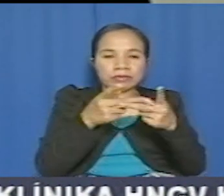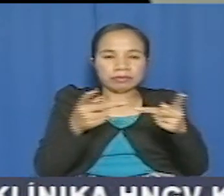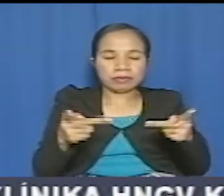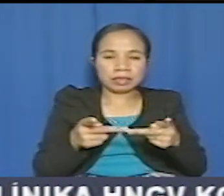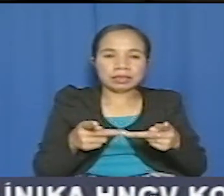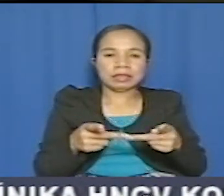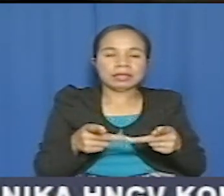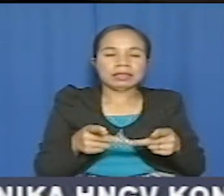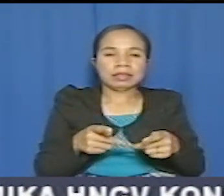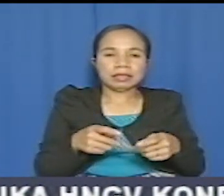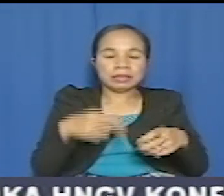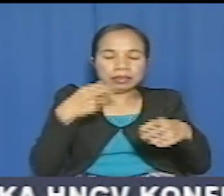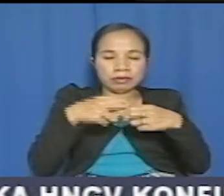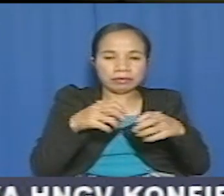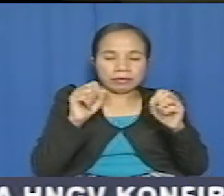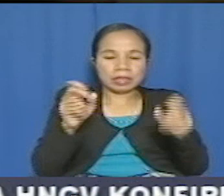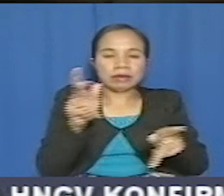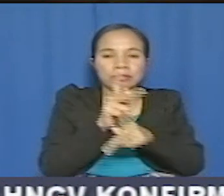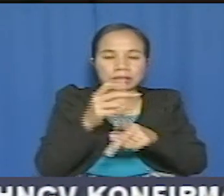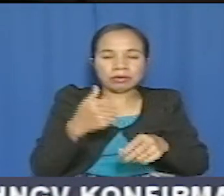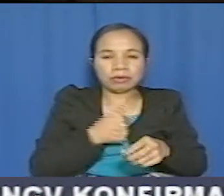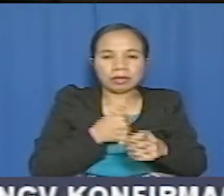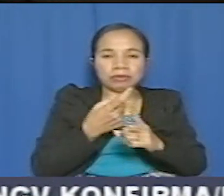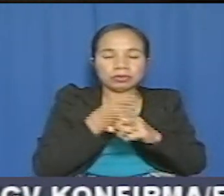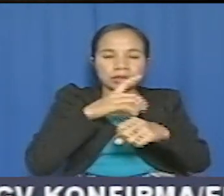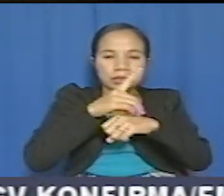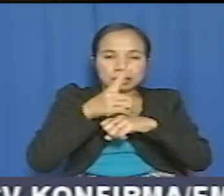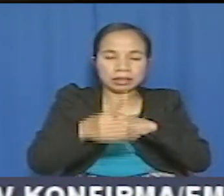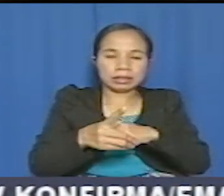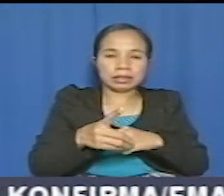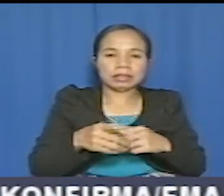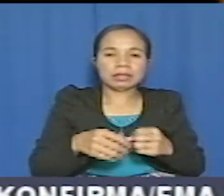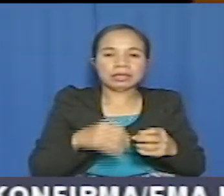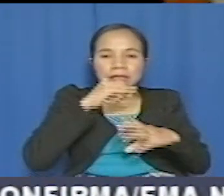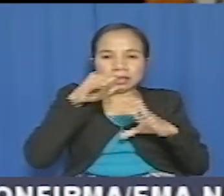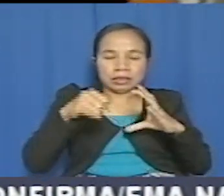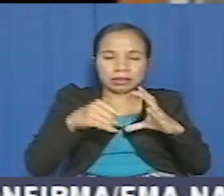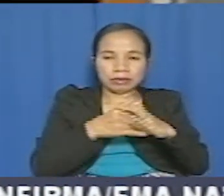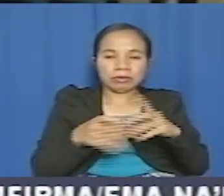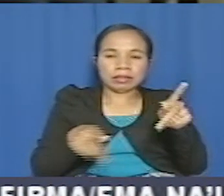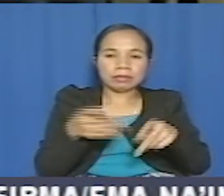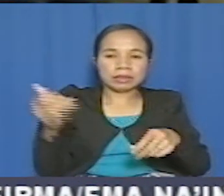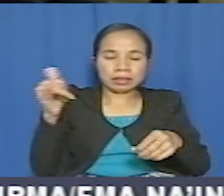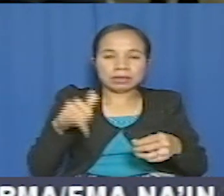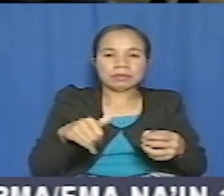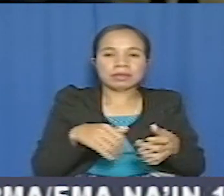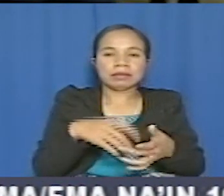risco sira, nune bele protege ang husi desastres naturais, inclui sira nebe halau